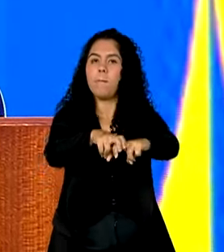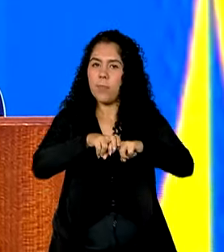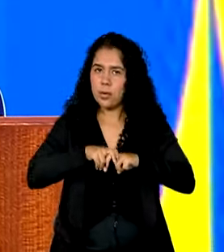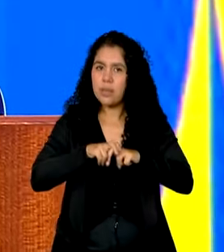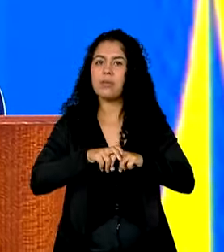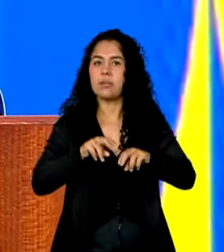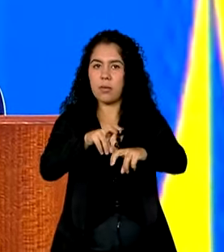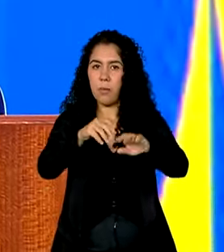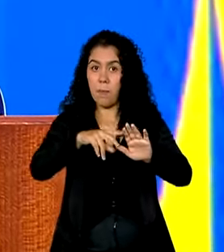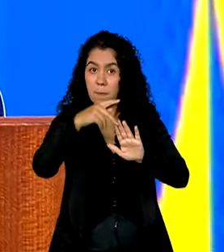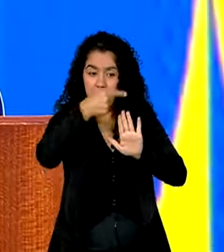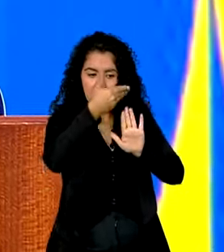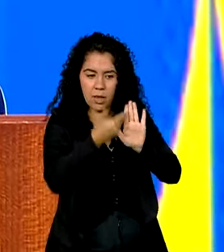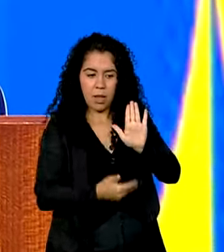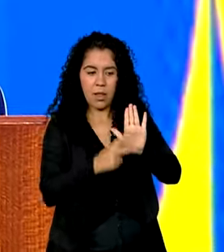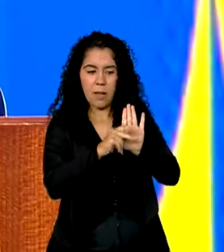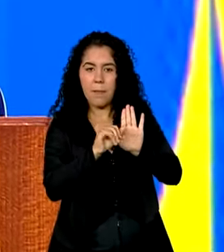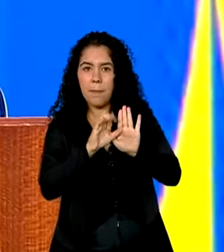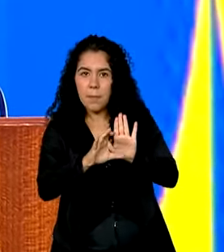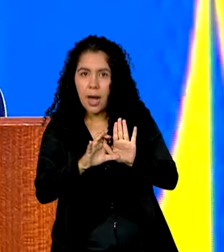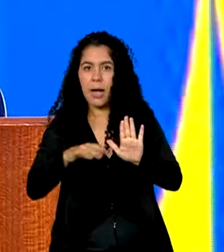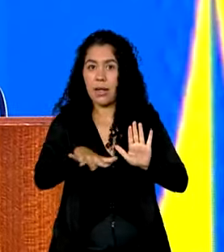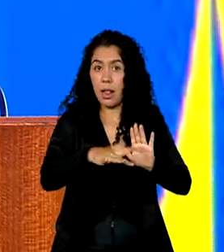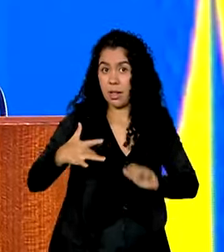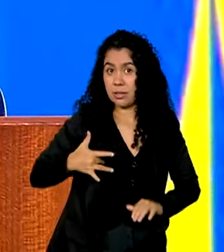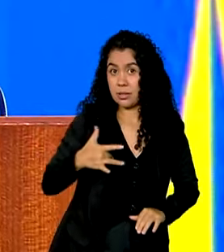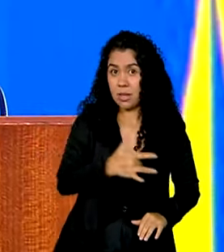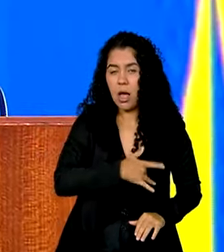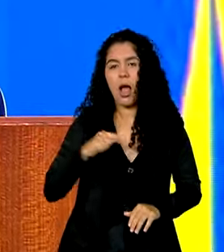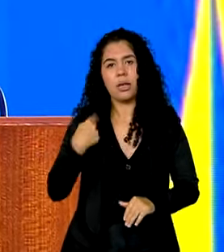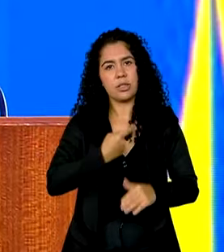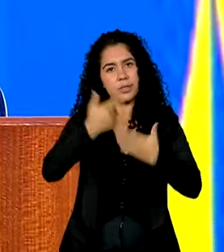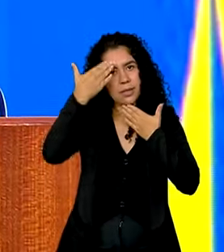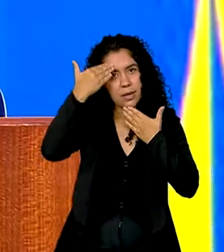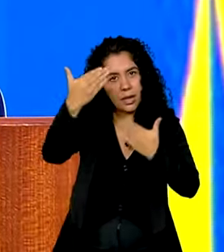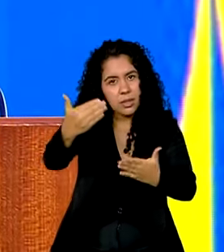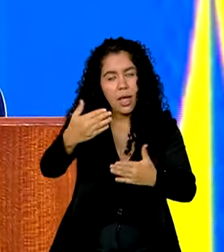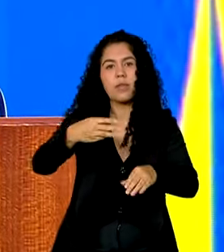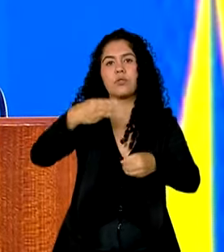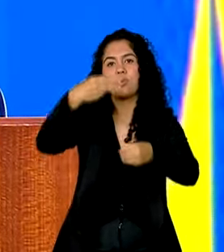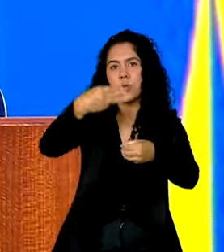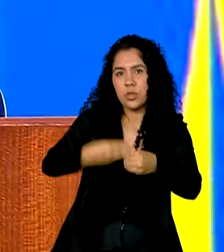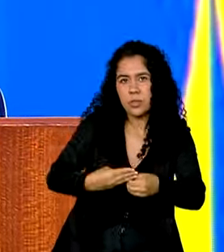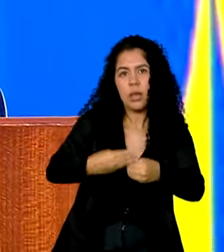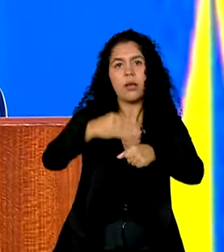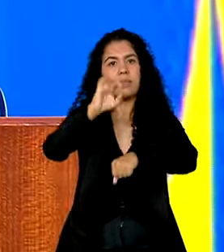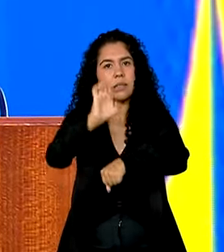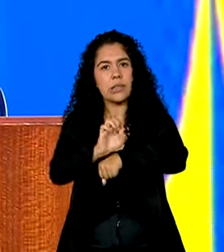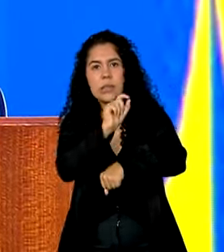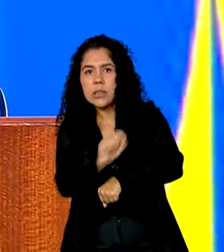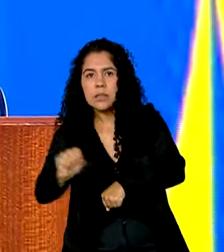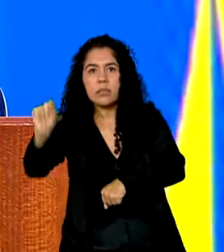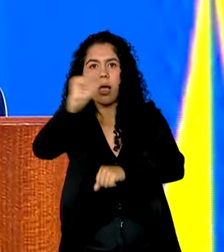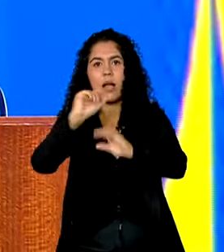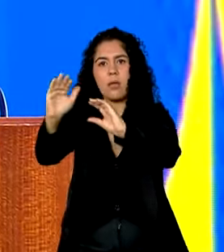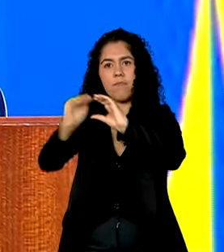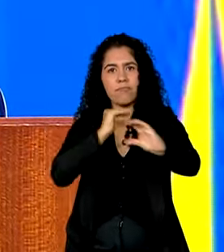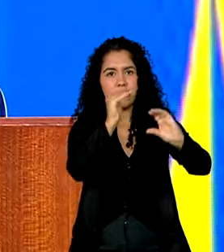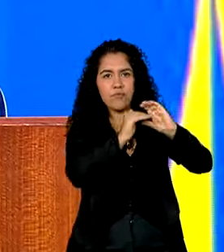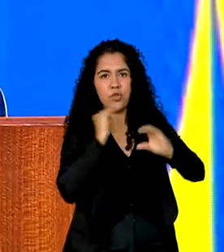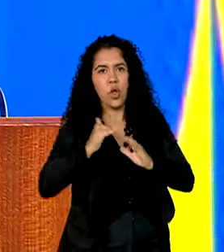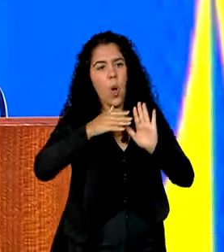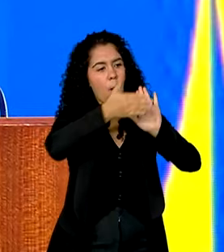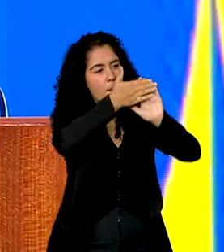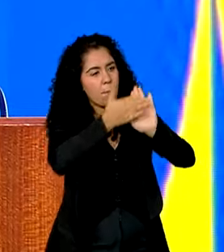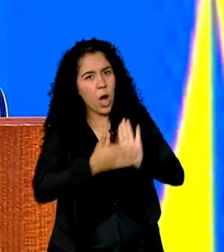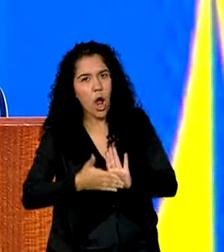Saúde, agradecendo a todos aqueles municípios e estados que encaminharam propostas, nós conseguimos